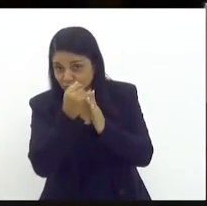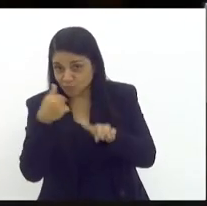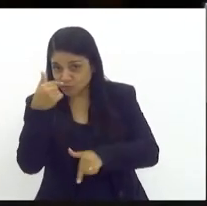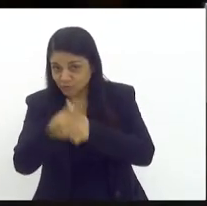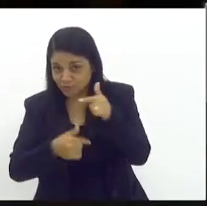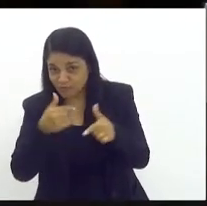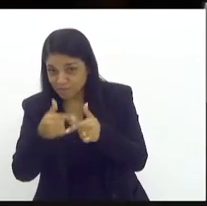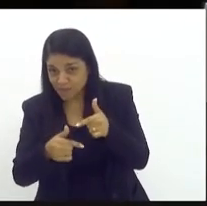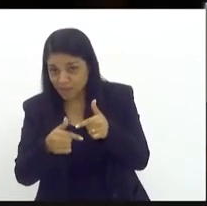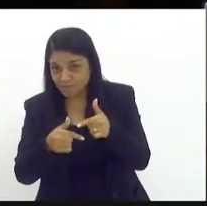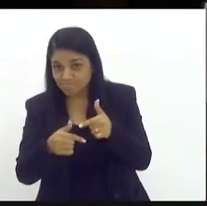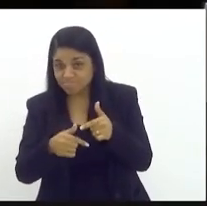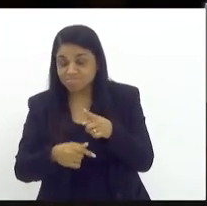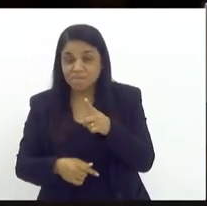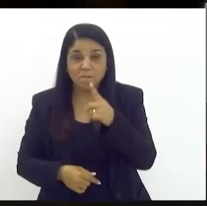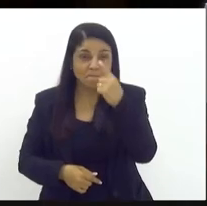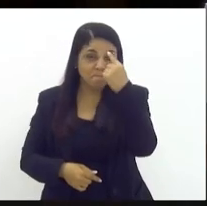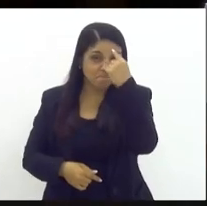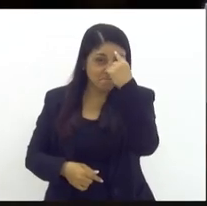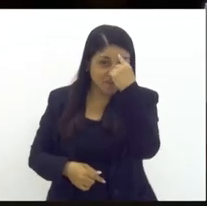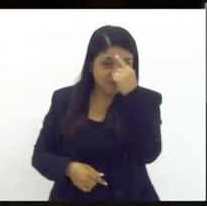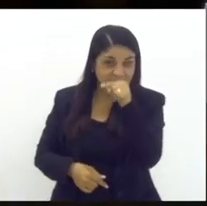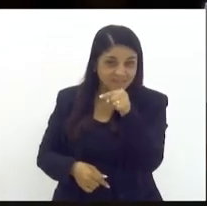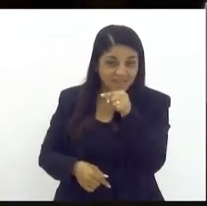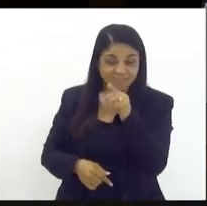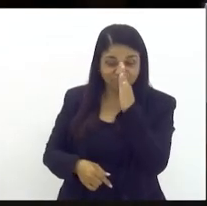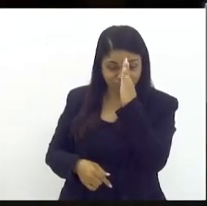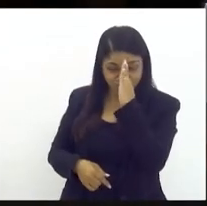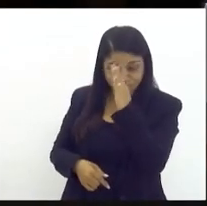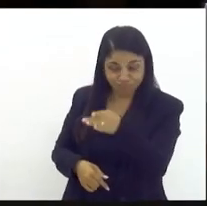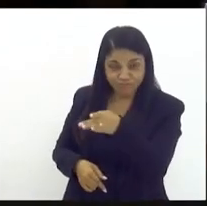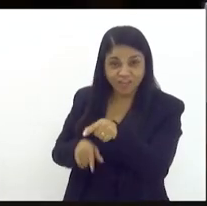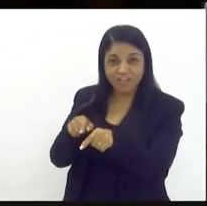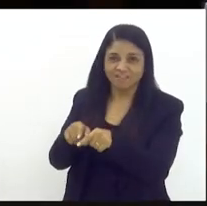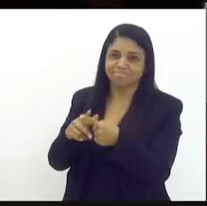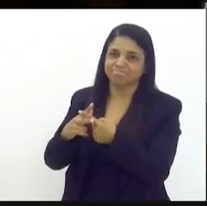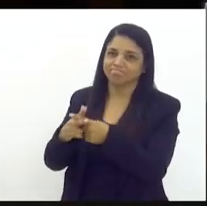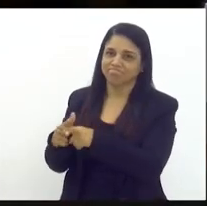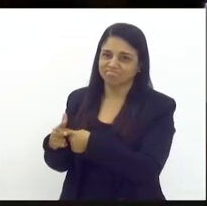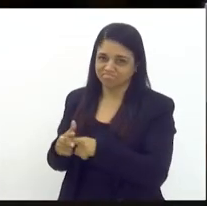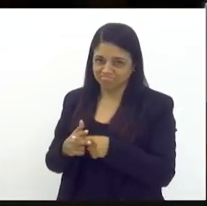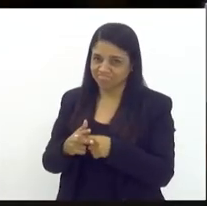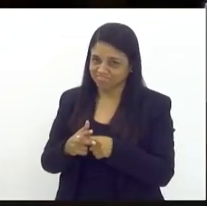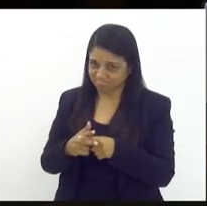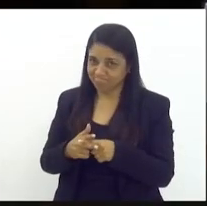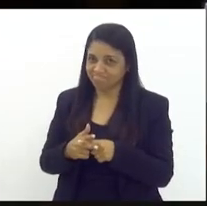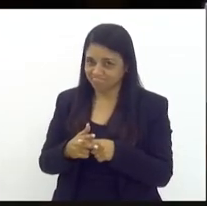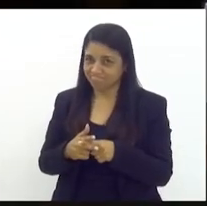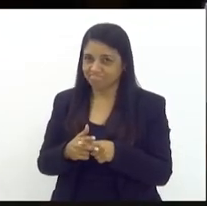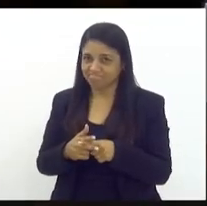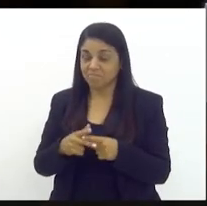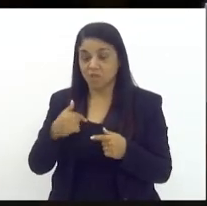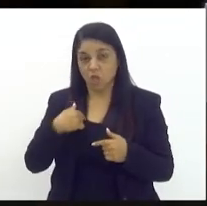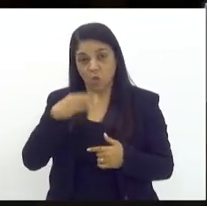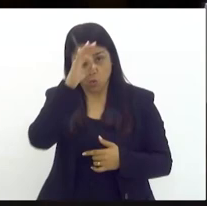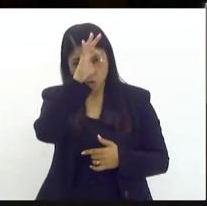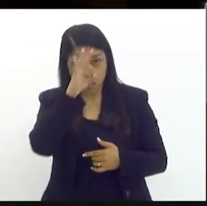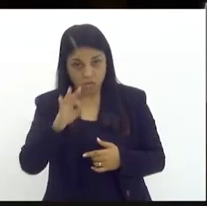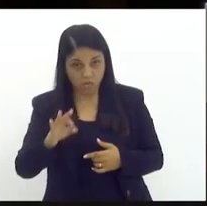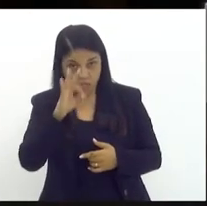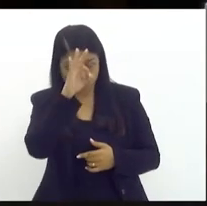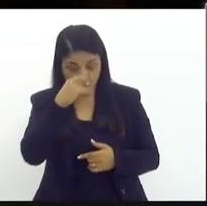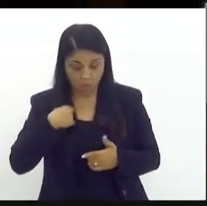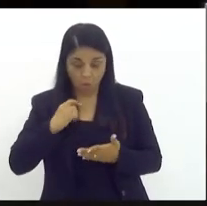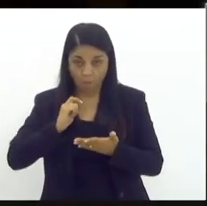quando a gente começar na direta a mexer com algumas coisas sérias né como eu digo eu pago uma alíquota efetiva porque